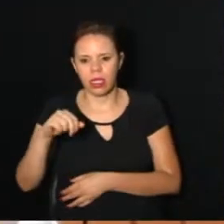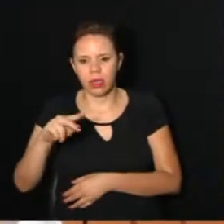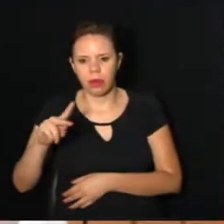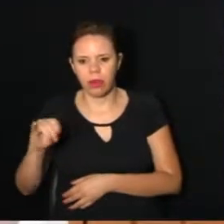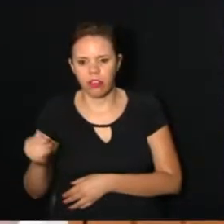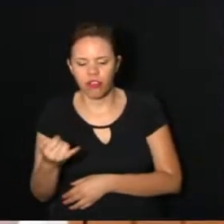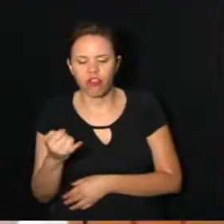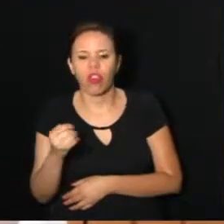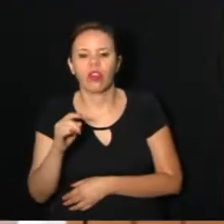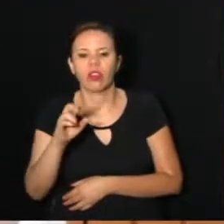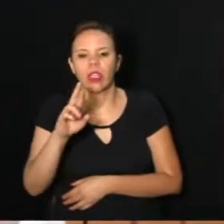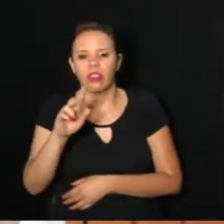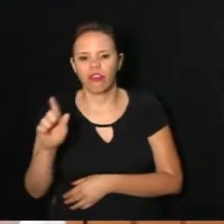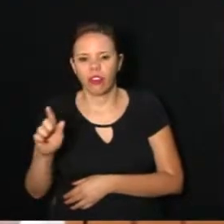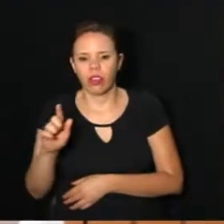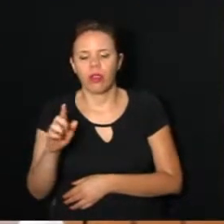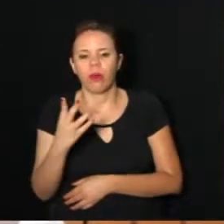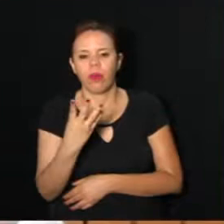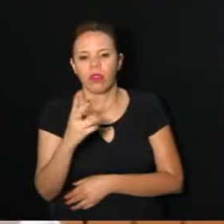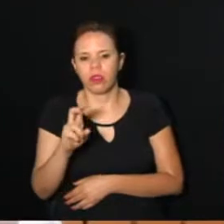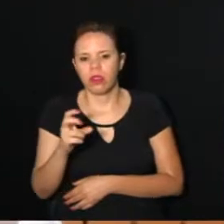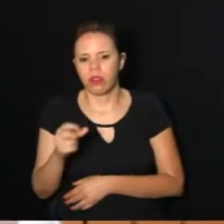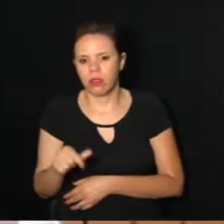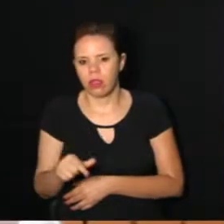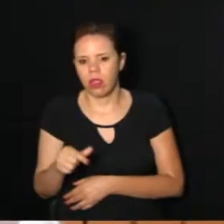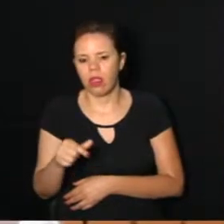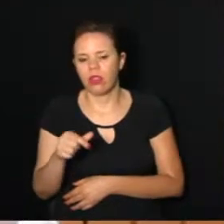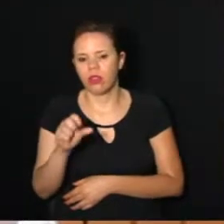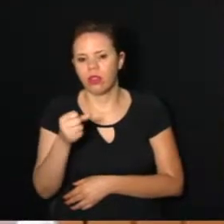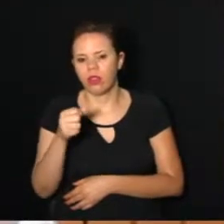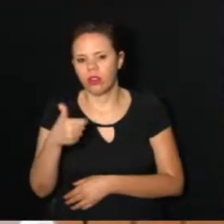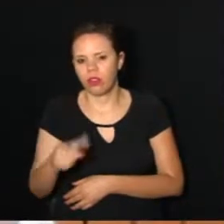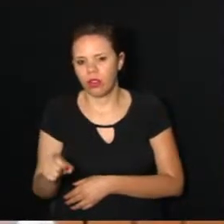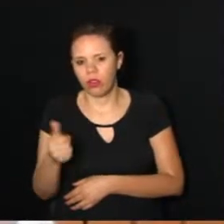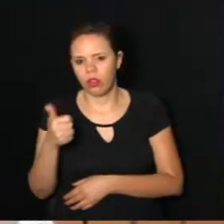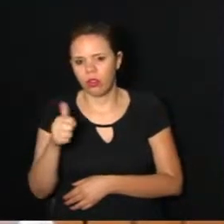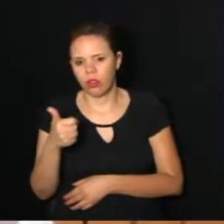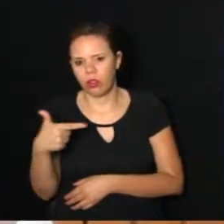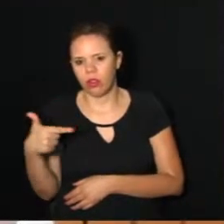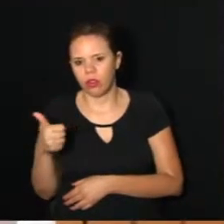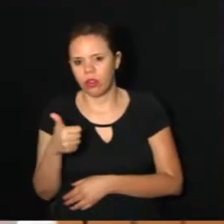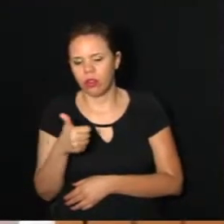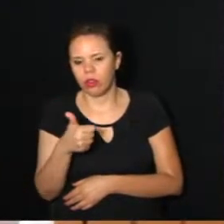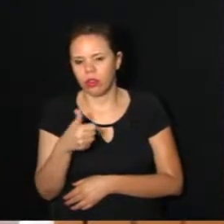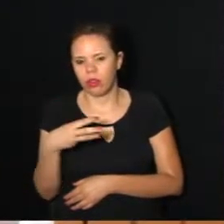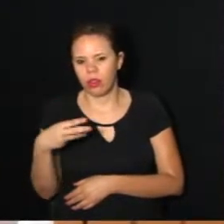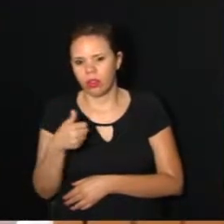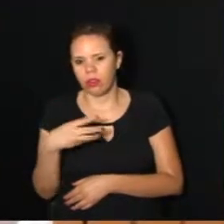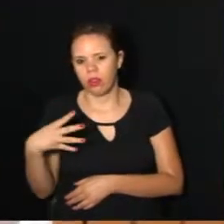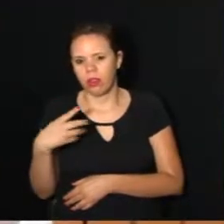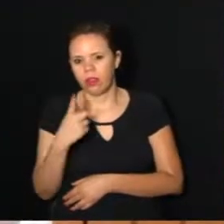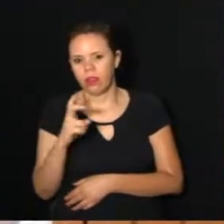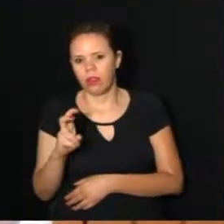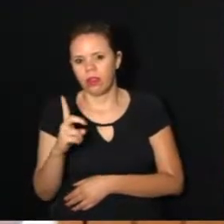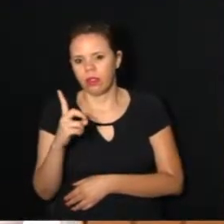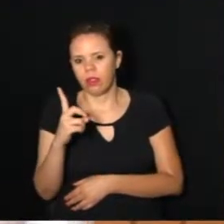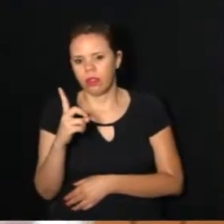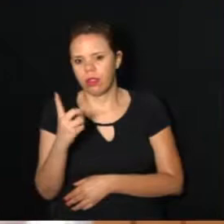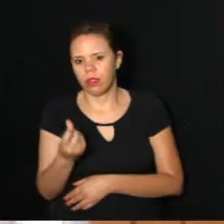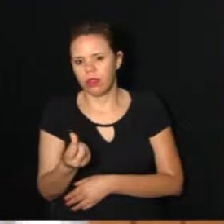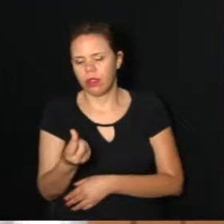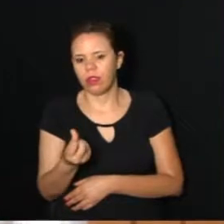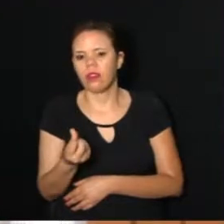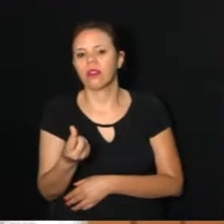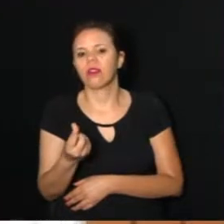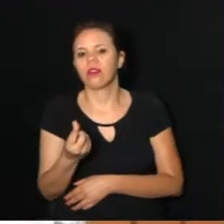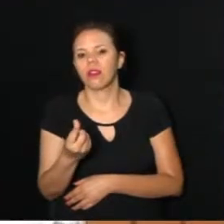RG. 4, 5, 6, 7, 8, 9, 10, 11, 12, 13, 14, 15. Esse